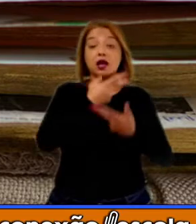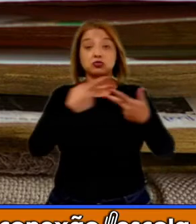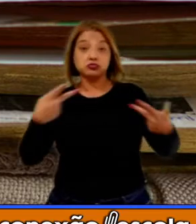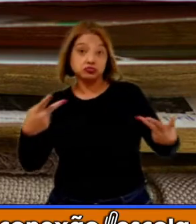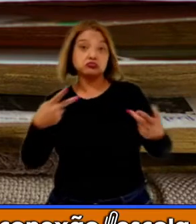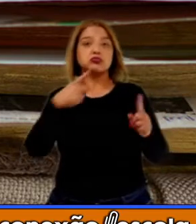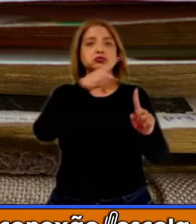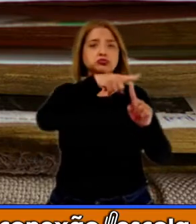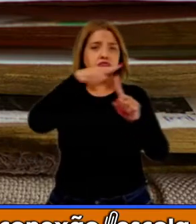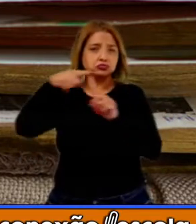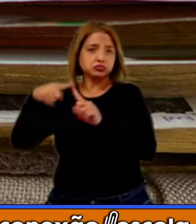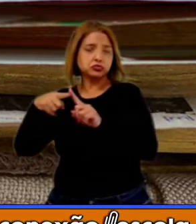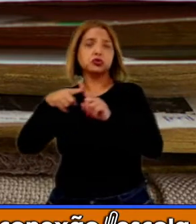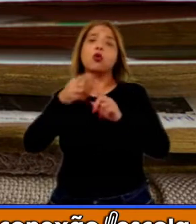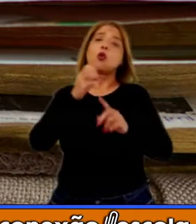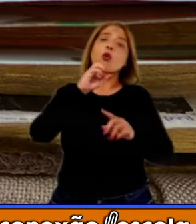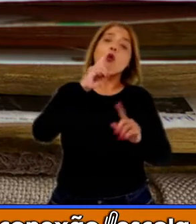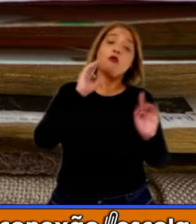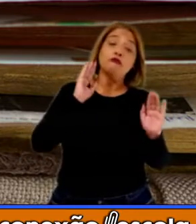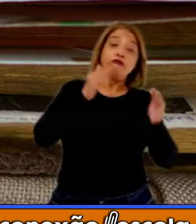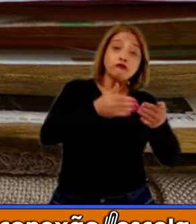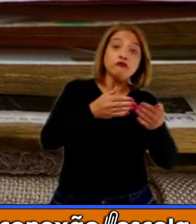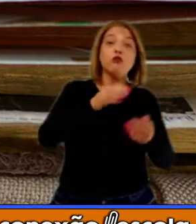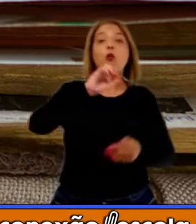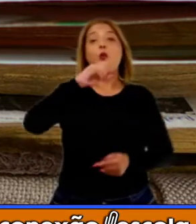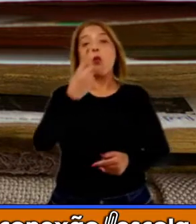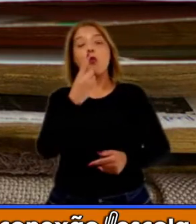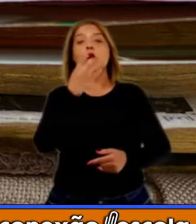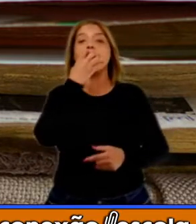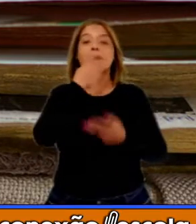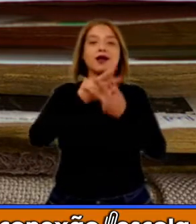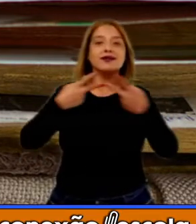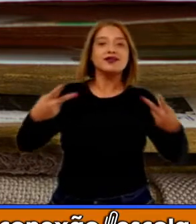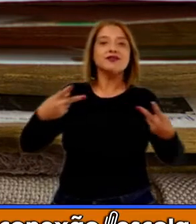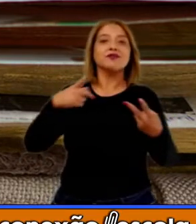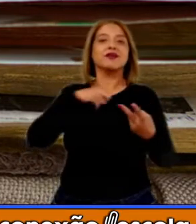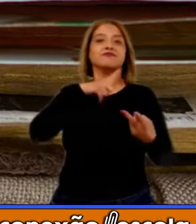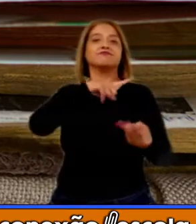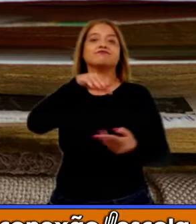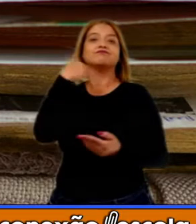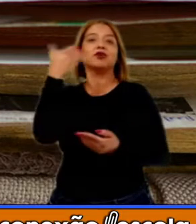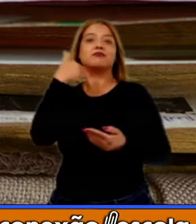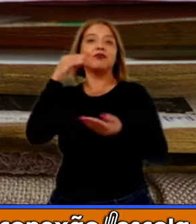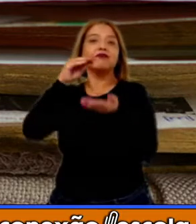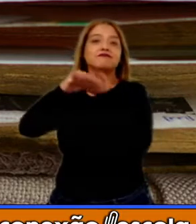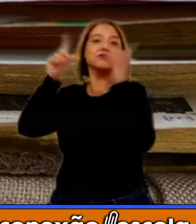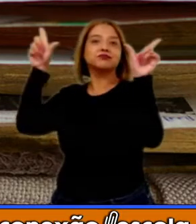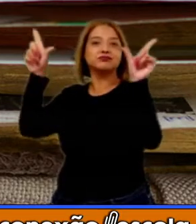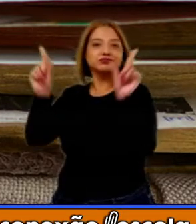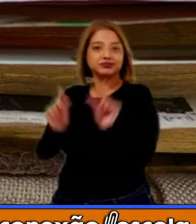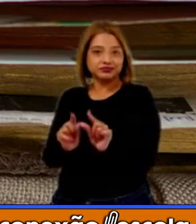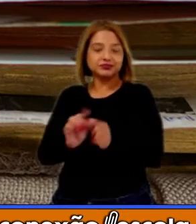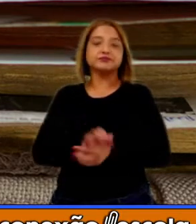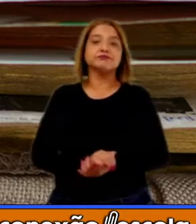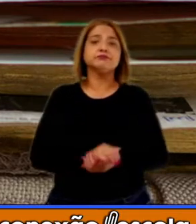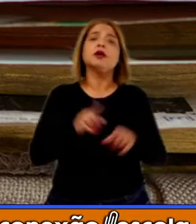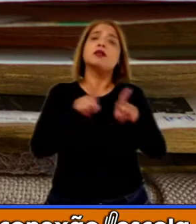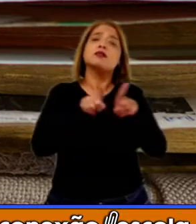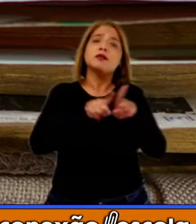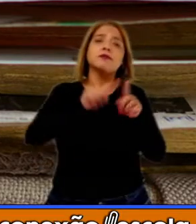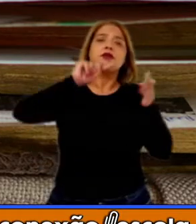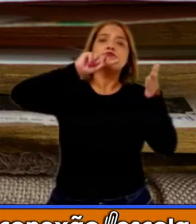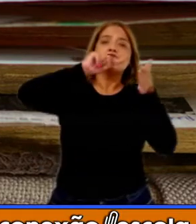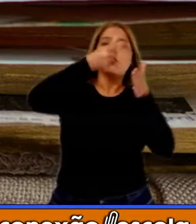em específico, em um animal em extinção. Vamos falar também sobre os sinais da pontuação,